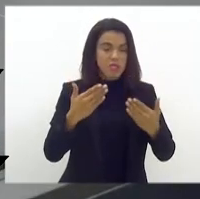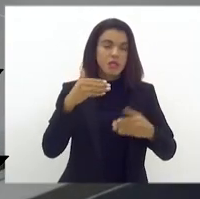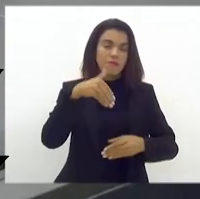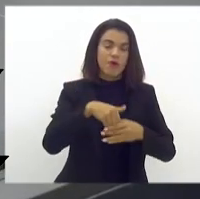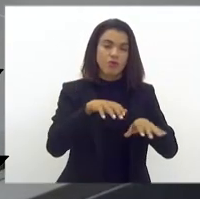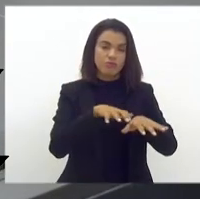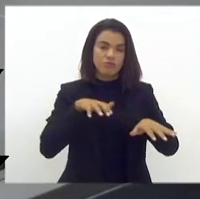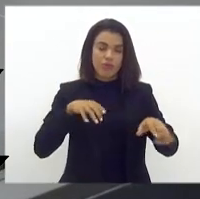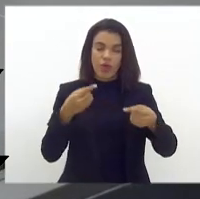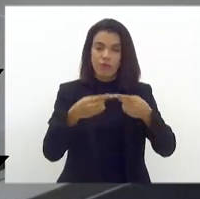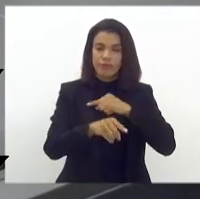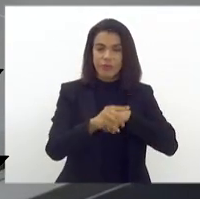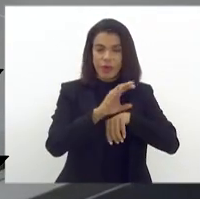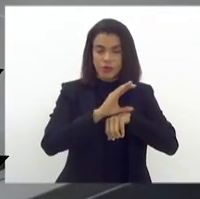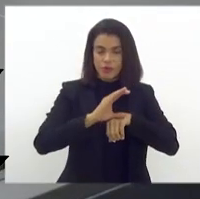pela inconstitucionalidade.